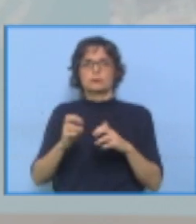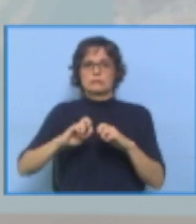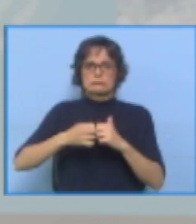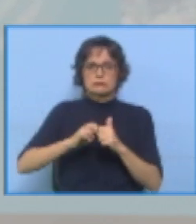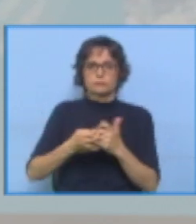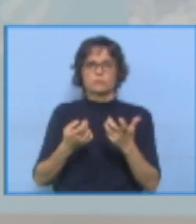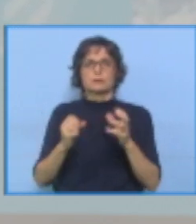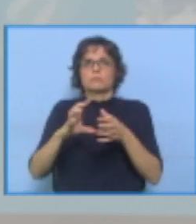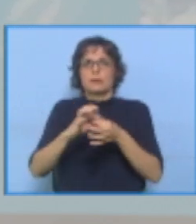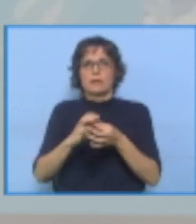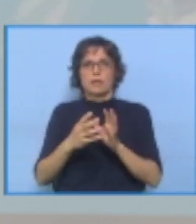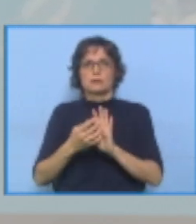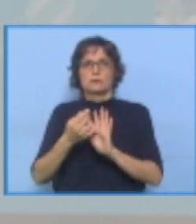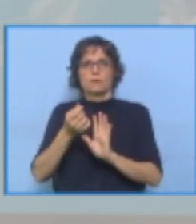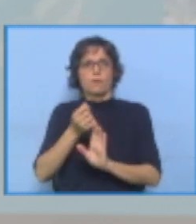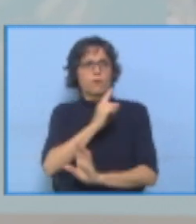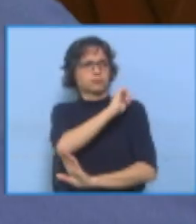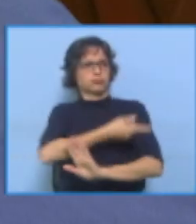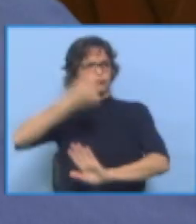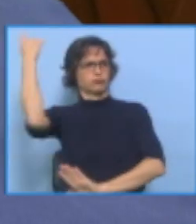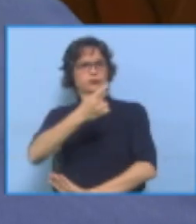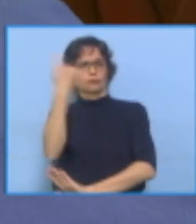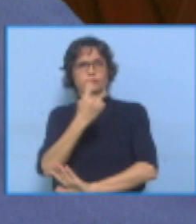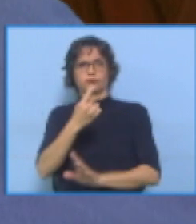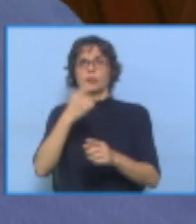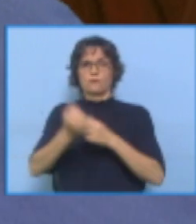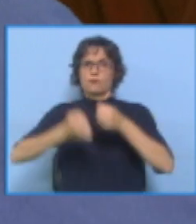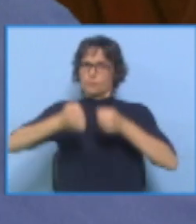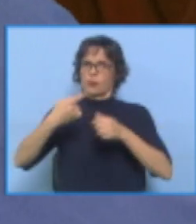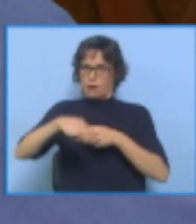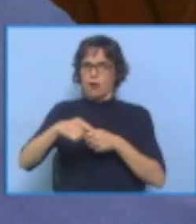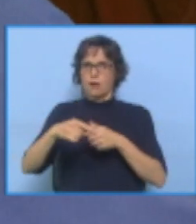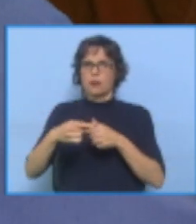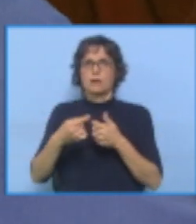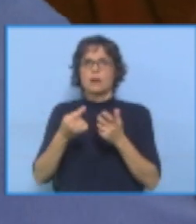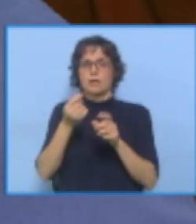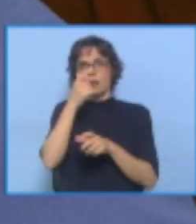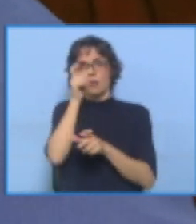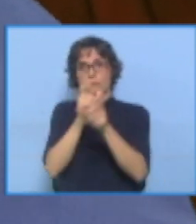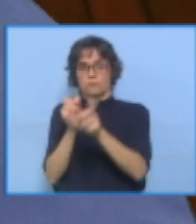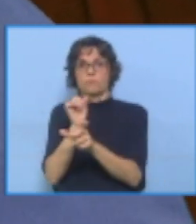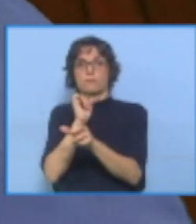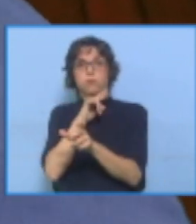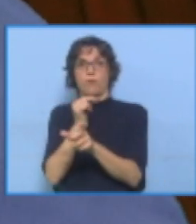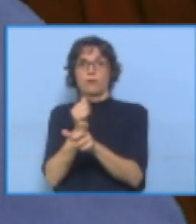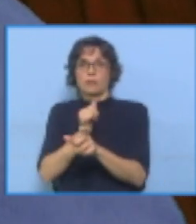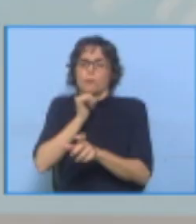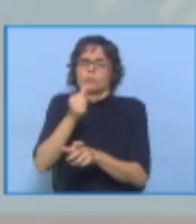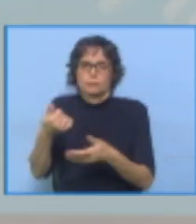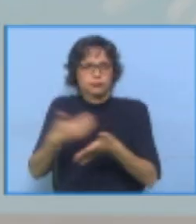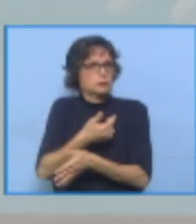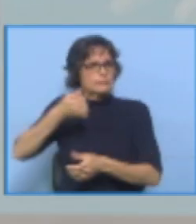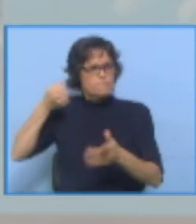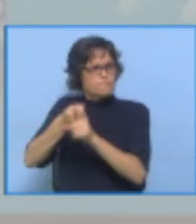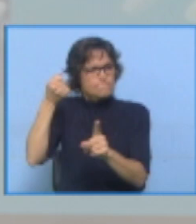vida. Mas no geral dos casos é só agir com honestidade e